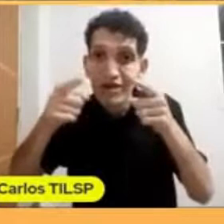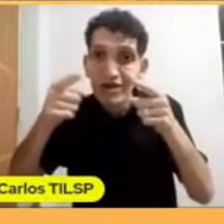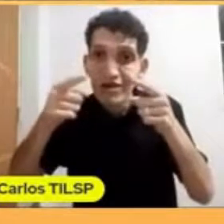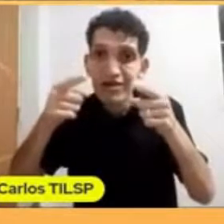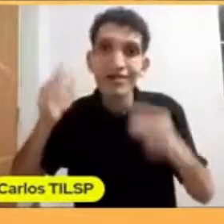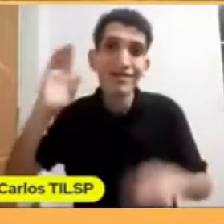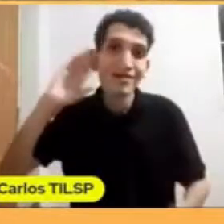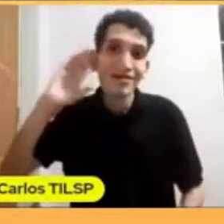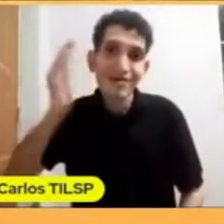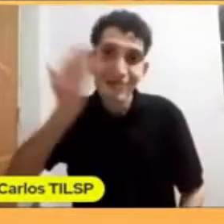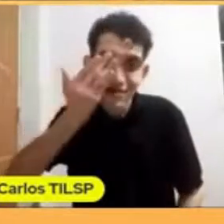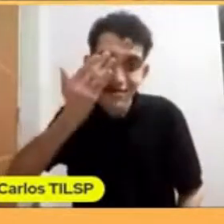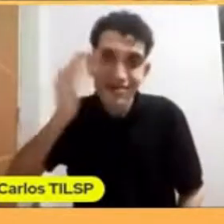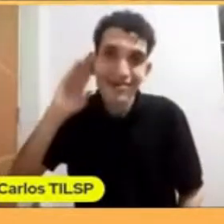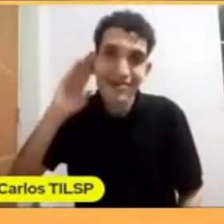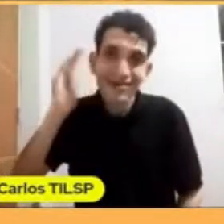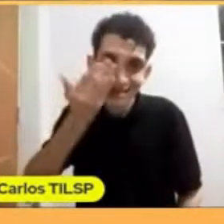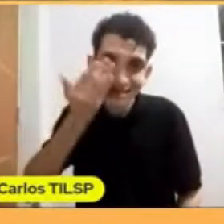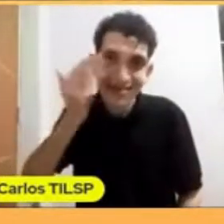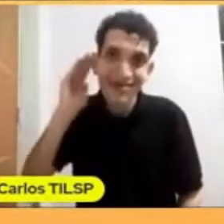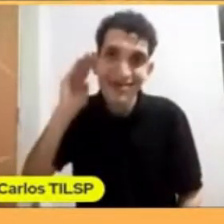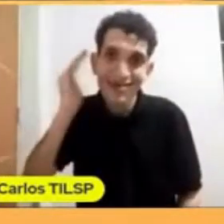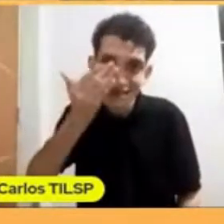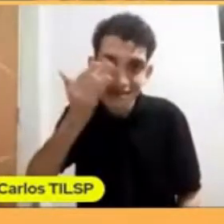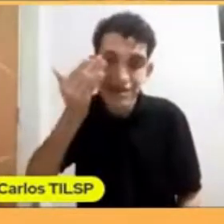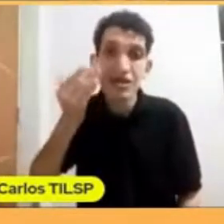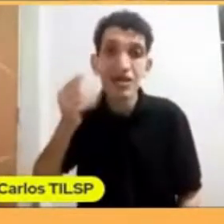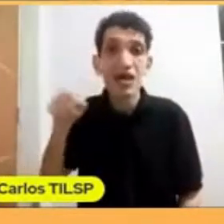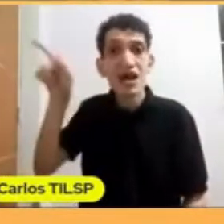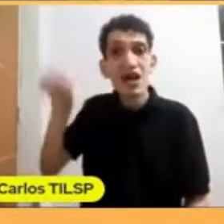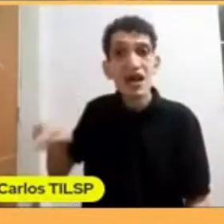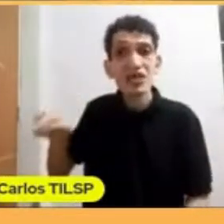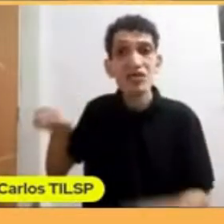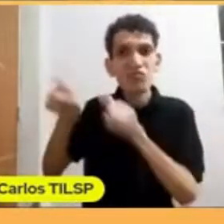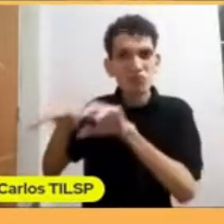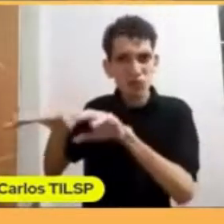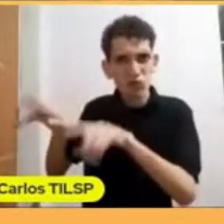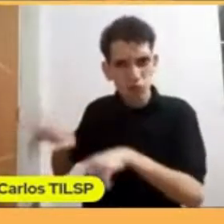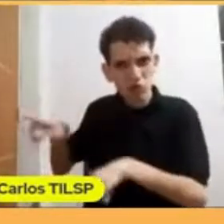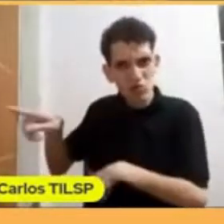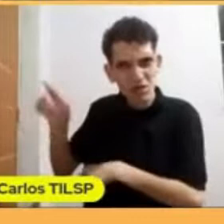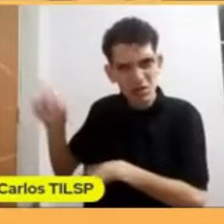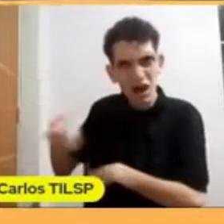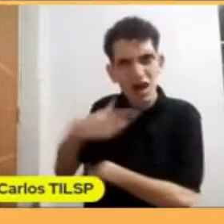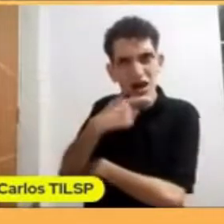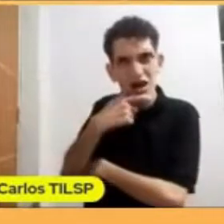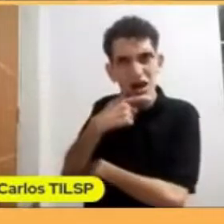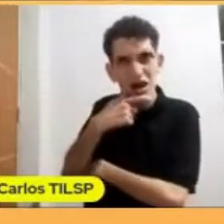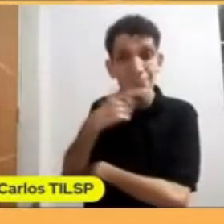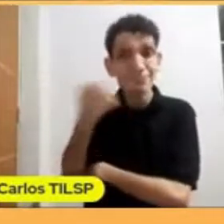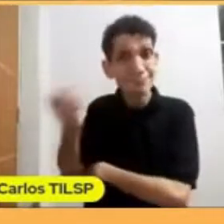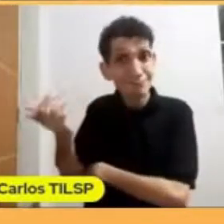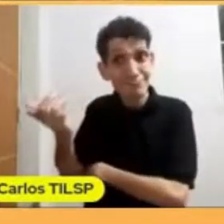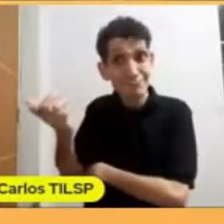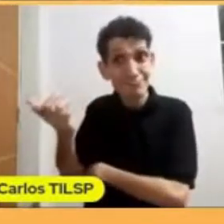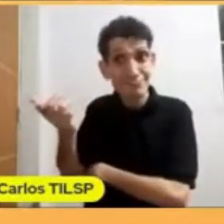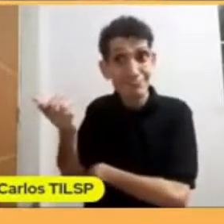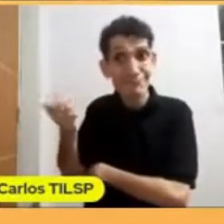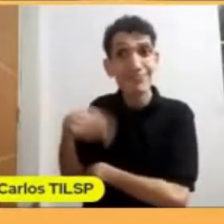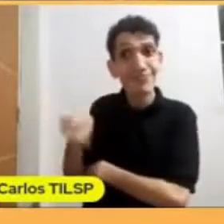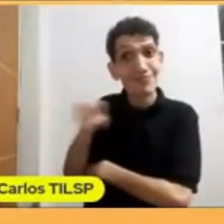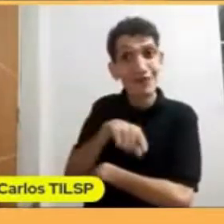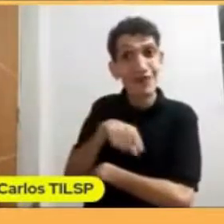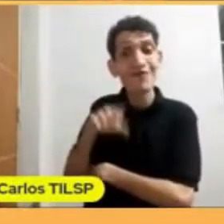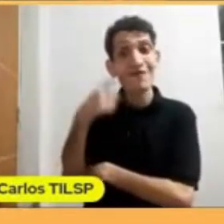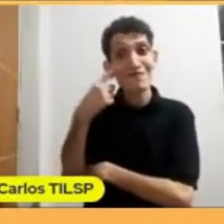não vê, né? Então, não escuta, não vê. Então, como que ele usa o computador? E aí, na hora de fazer os nossos produtos